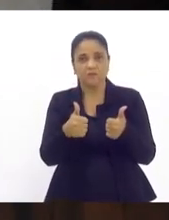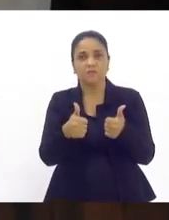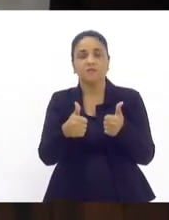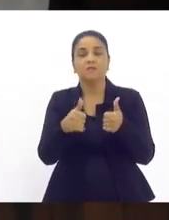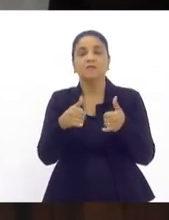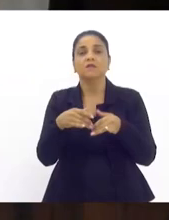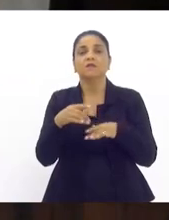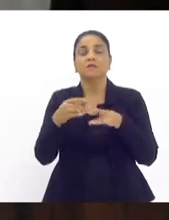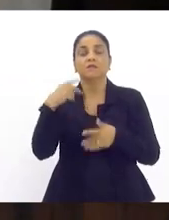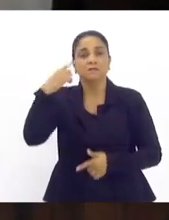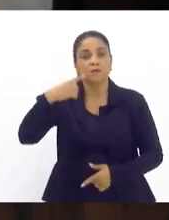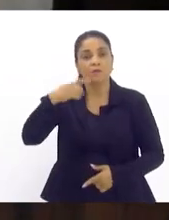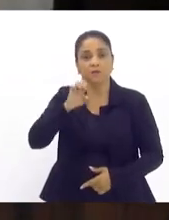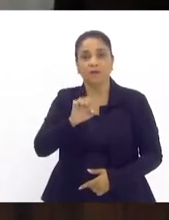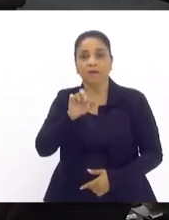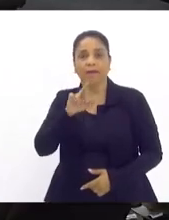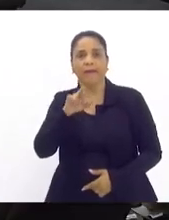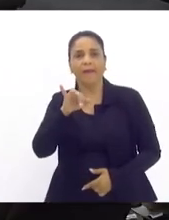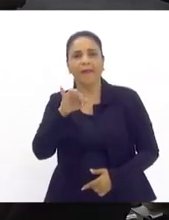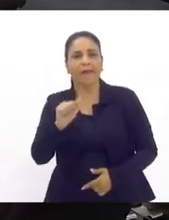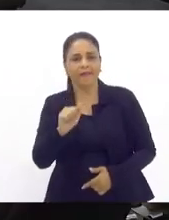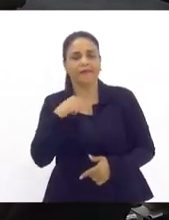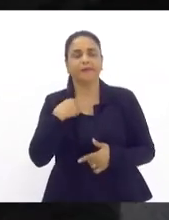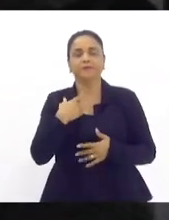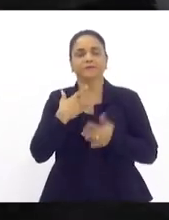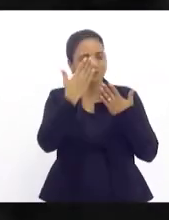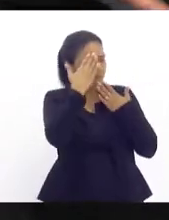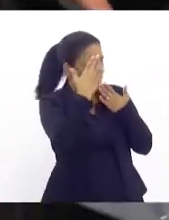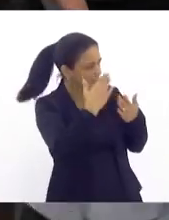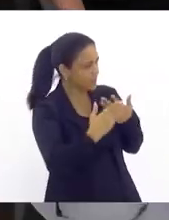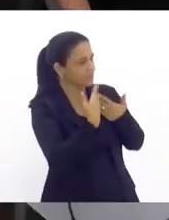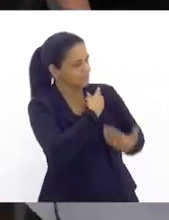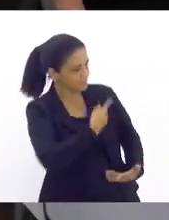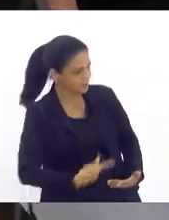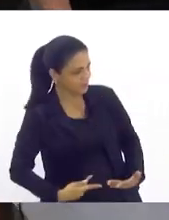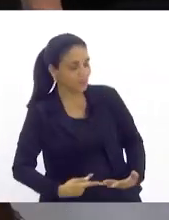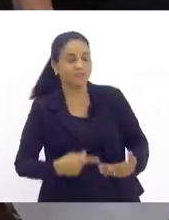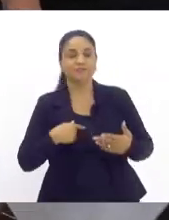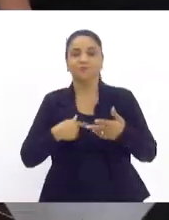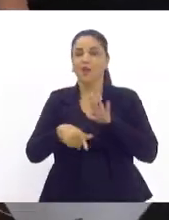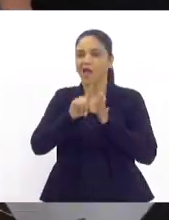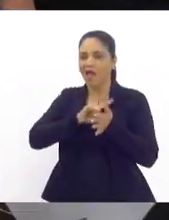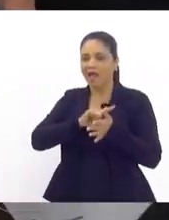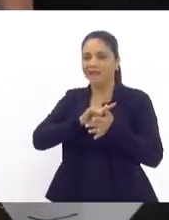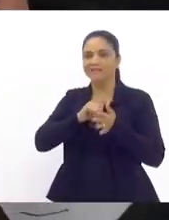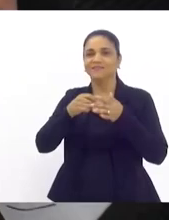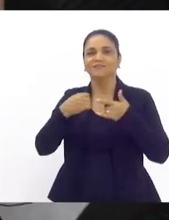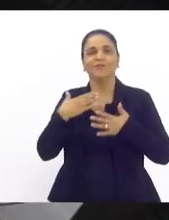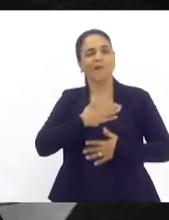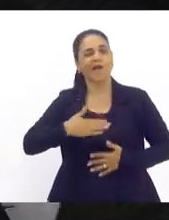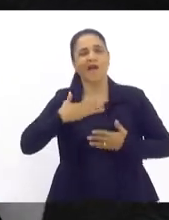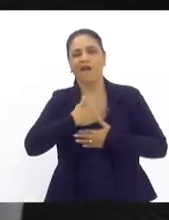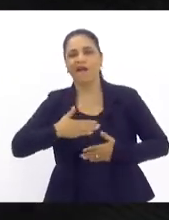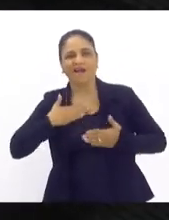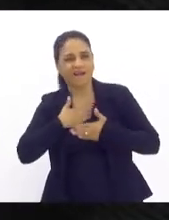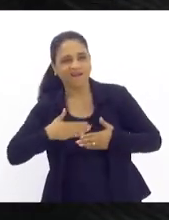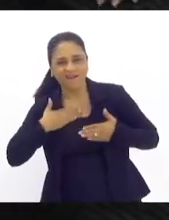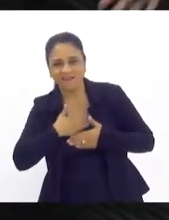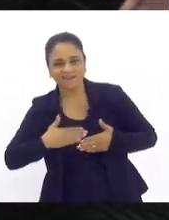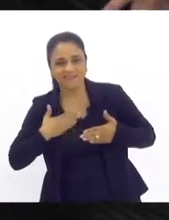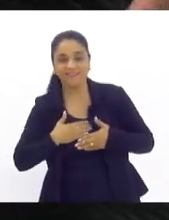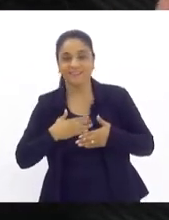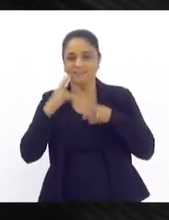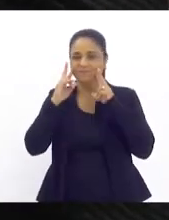deputada Érica. Obrigada, presidenta. Antes de mais nada, queria dizer da alegria de vê-la